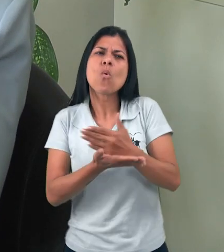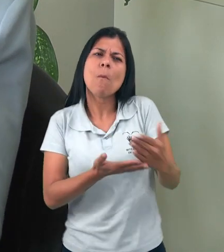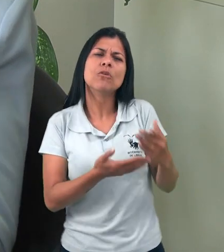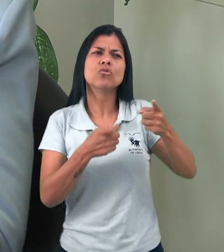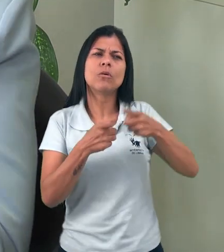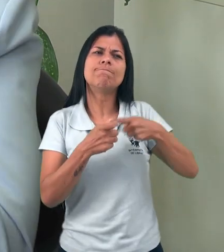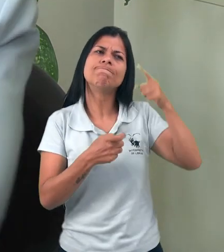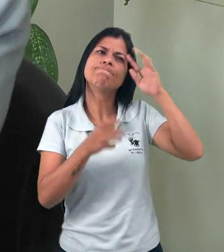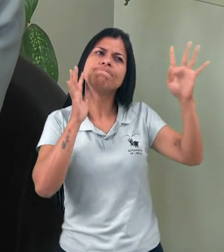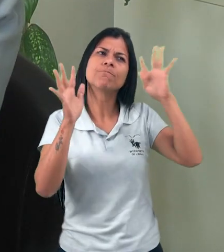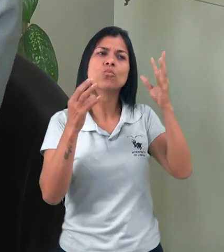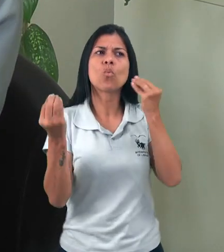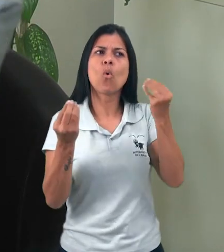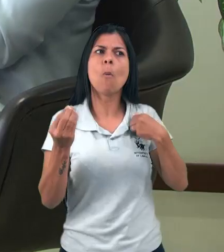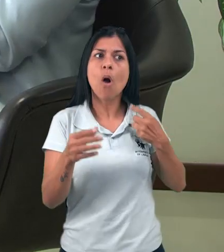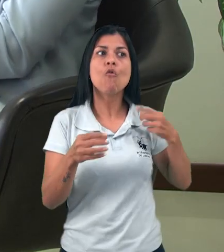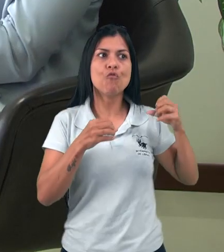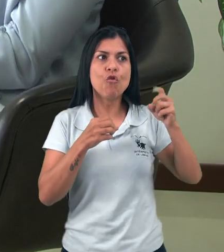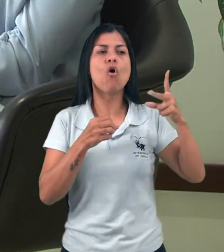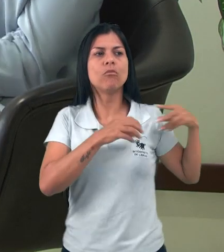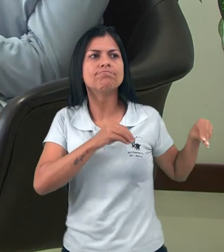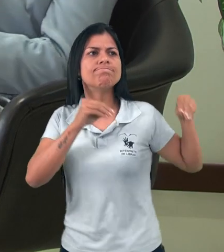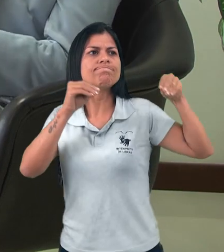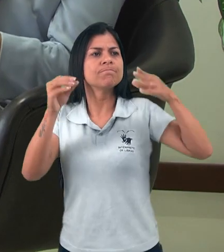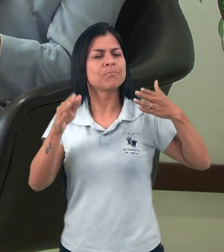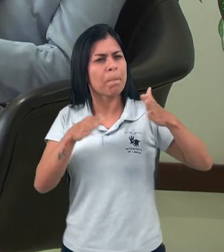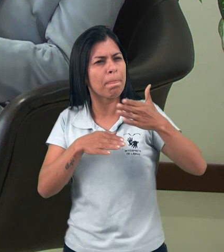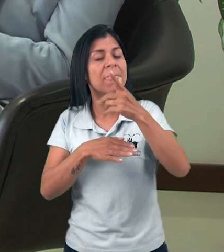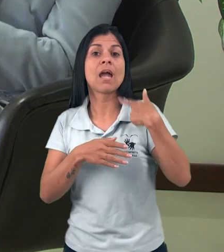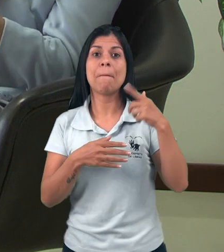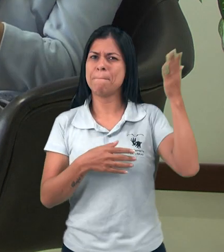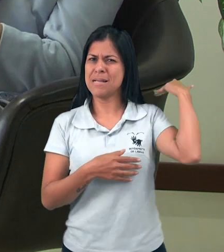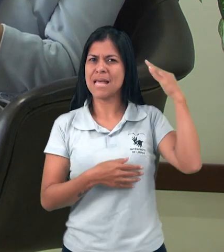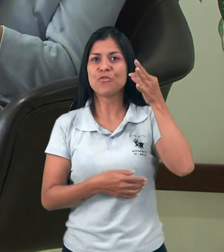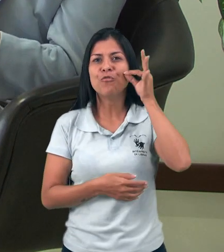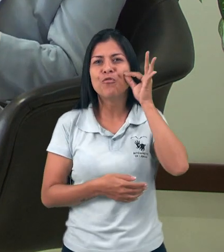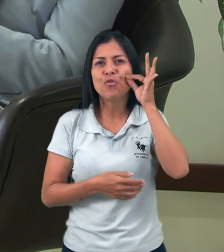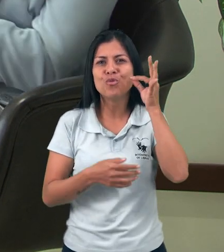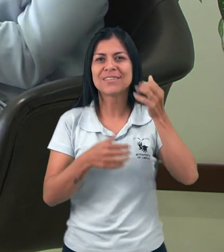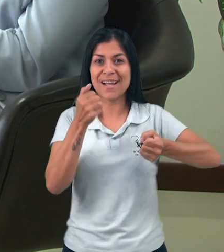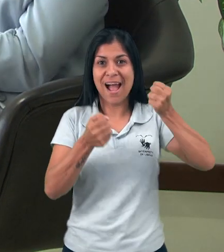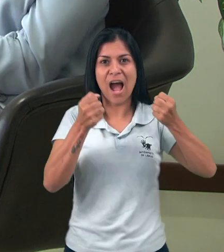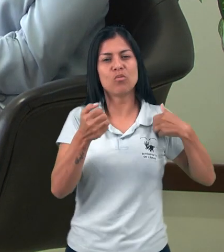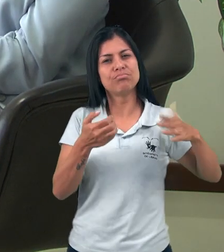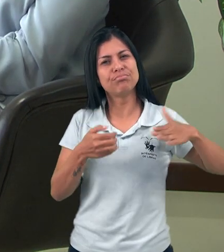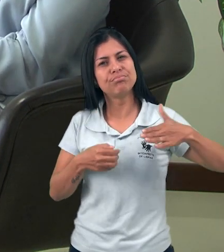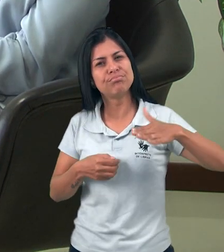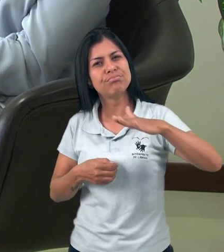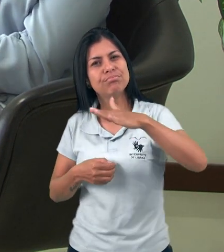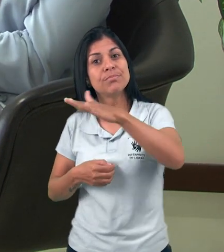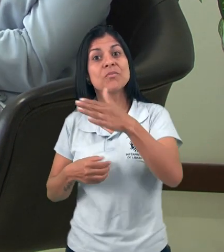Pensando nisso, ele começa a pensar em ir para o interior. Pega o carrinho dele, um fusquinha na época, e vai